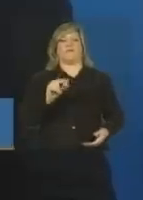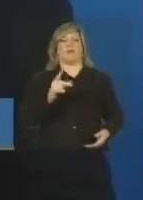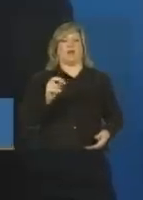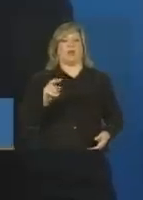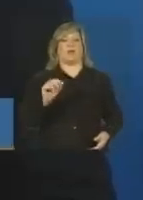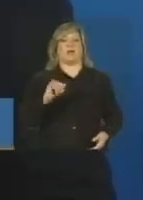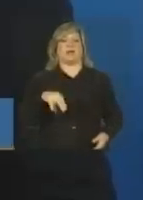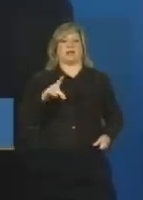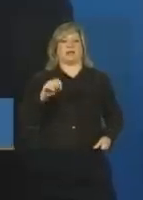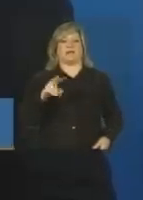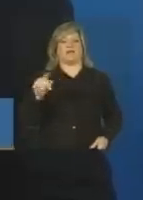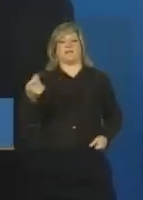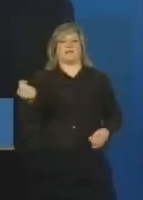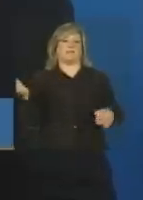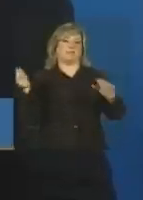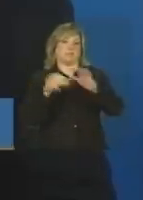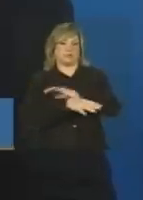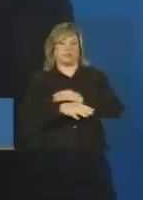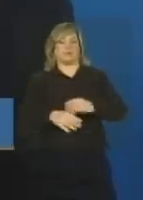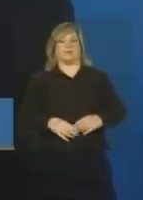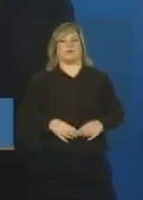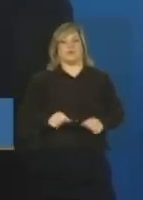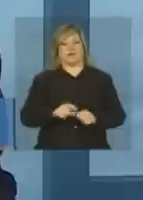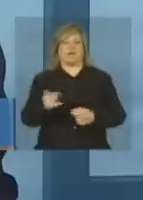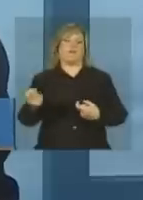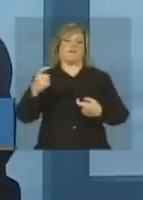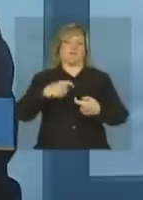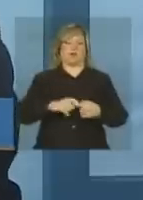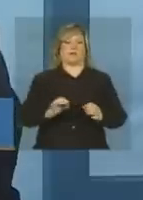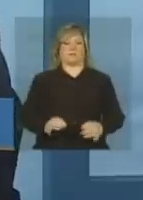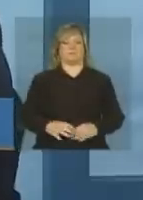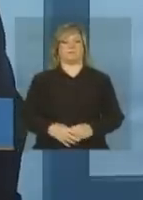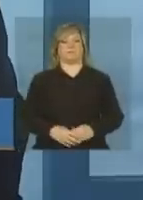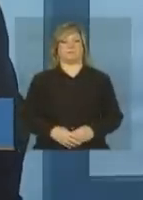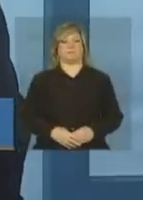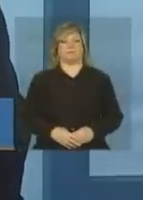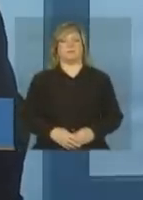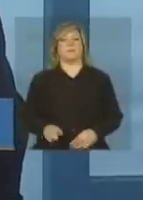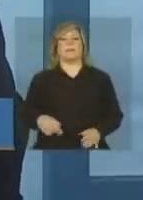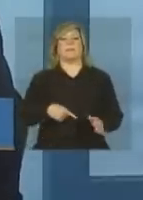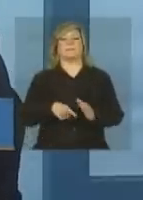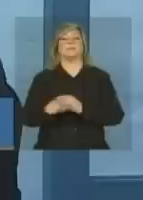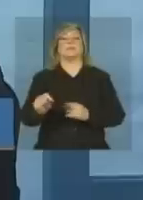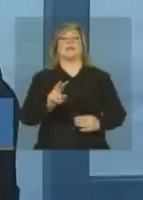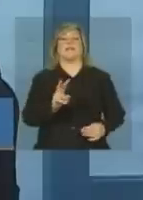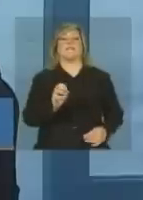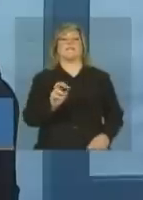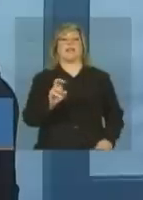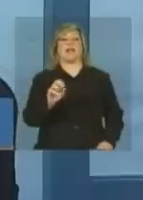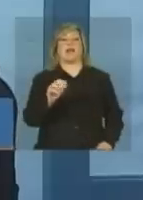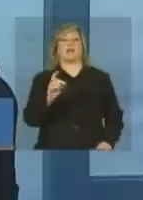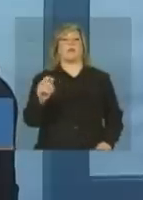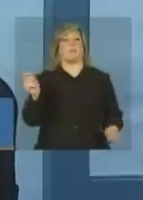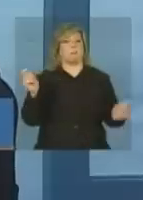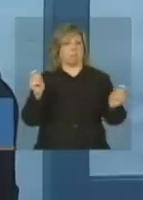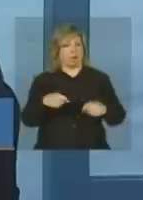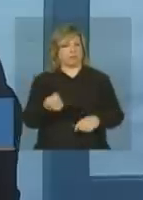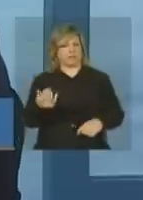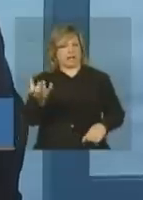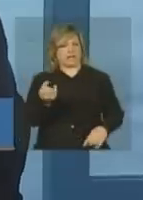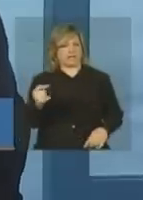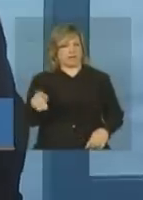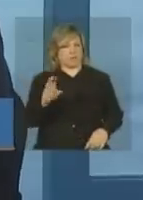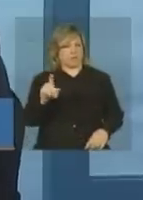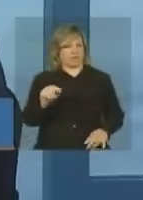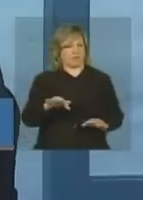ele efetue o depósito. Que seja feito esse ressarcimento. Carolina, vereador pode ser um beneficiário do programa Bolsa